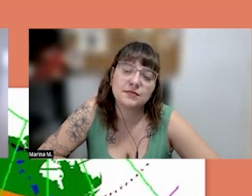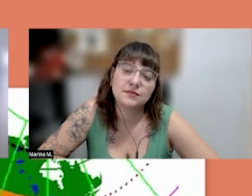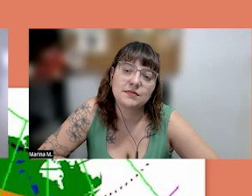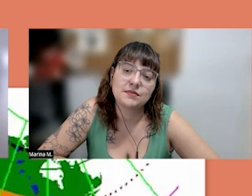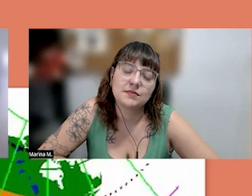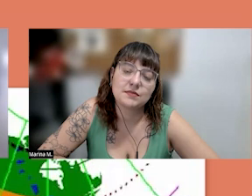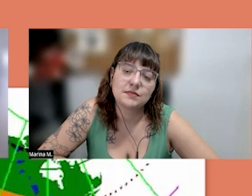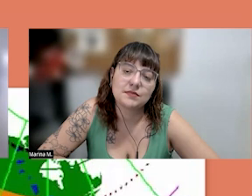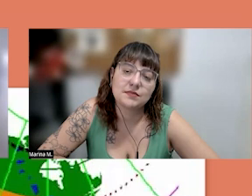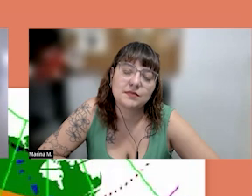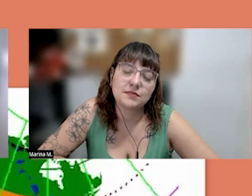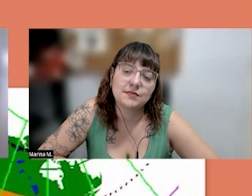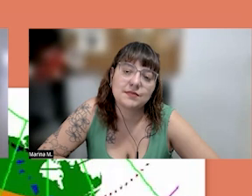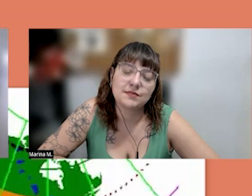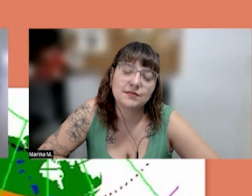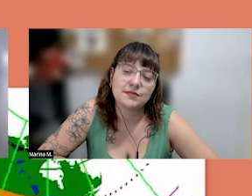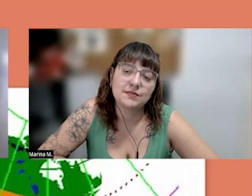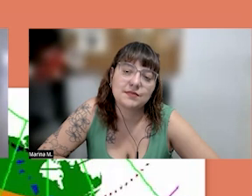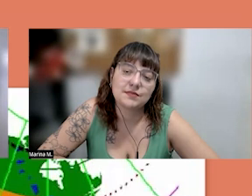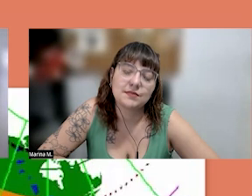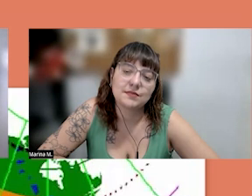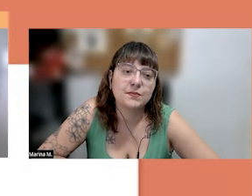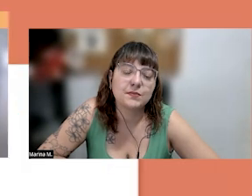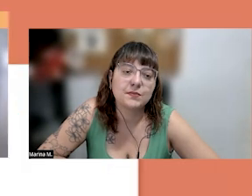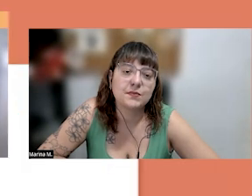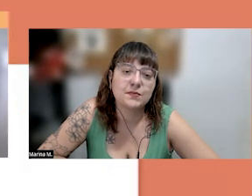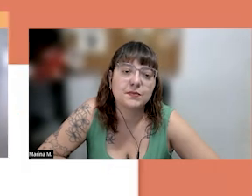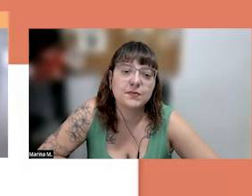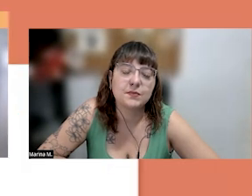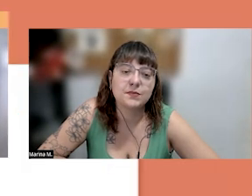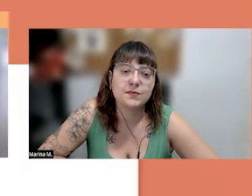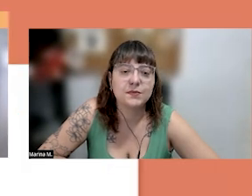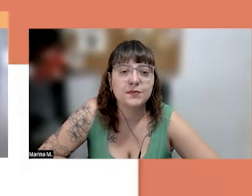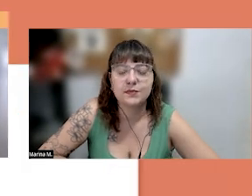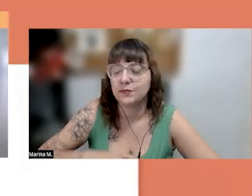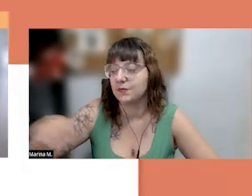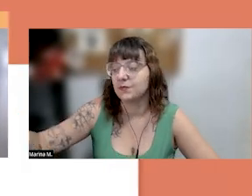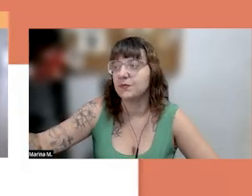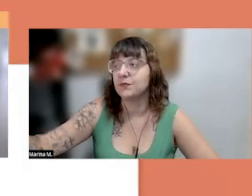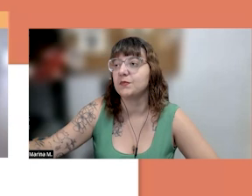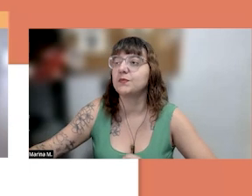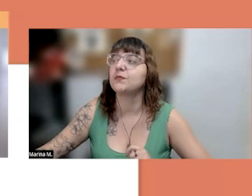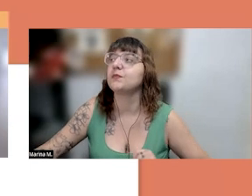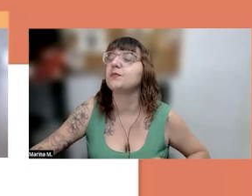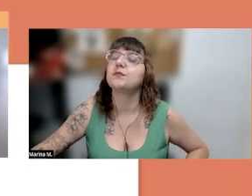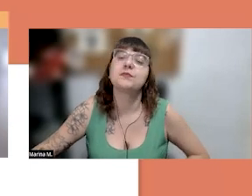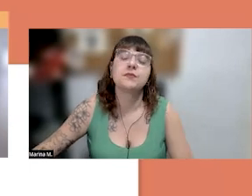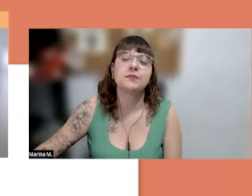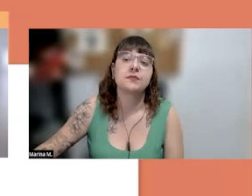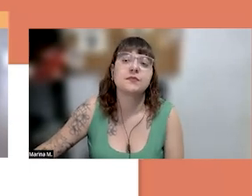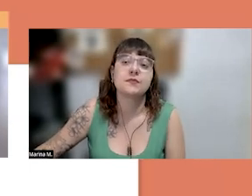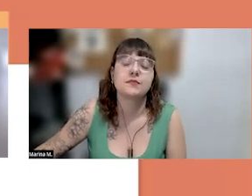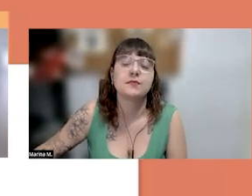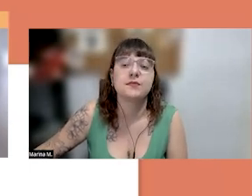de familiaridade, tem várias opções para escolher. E como identificar um sistema de referências de coordenadas, ou como